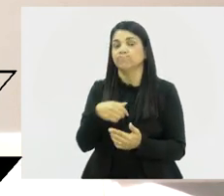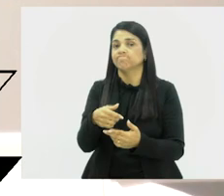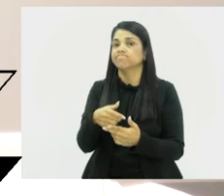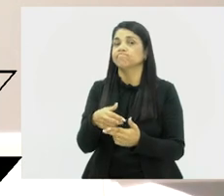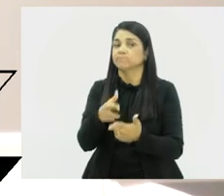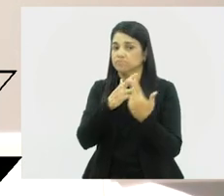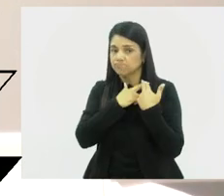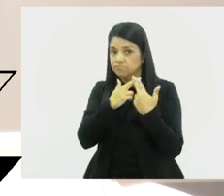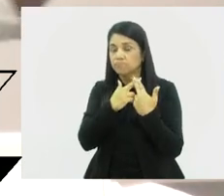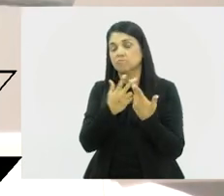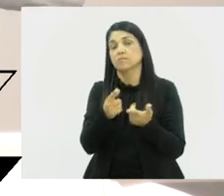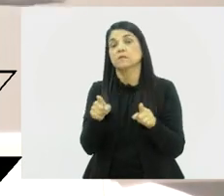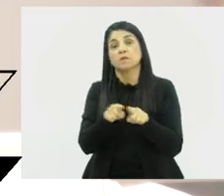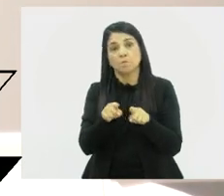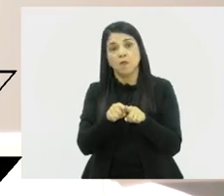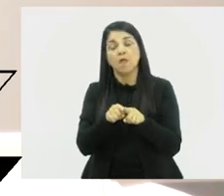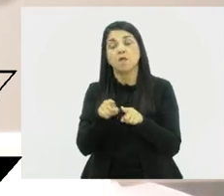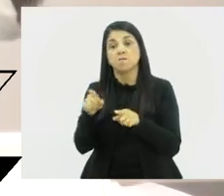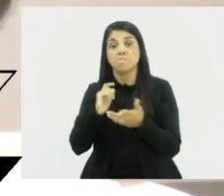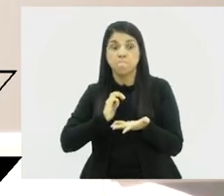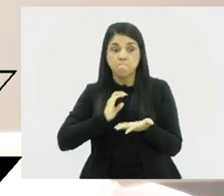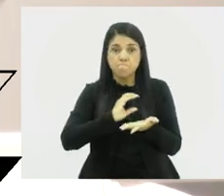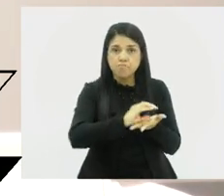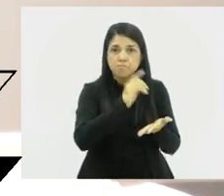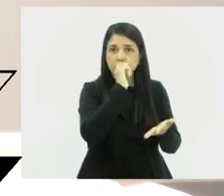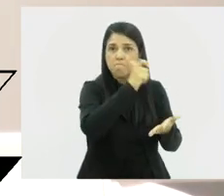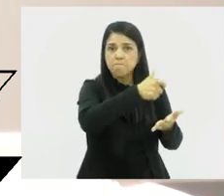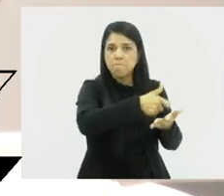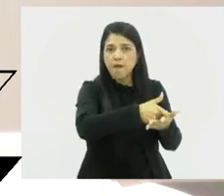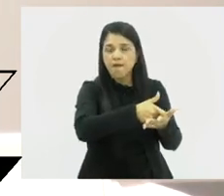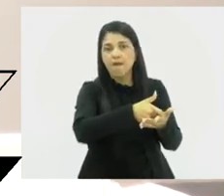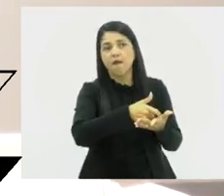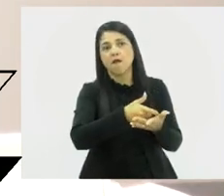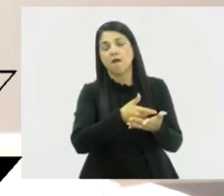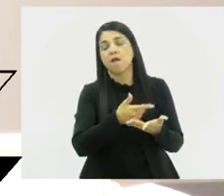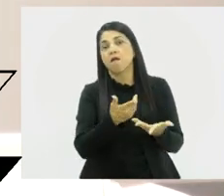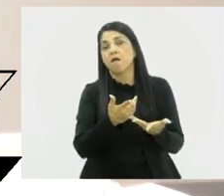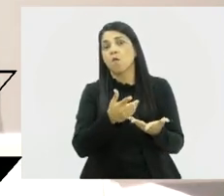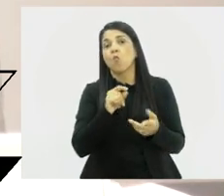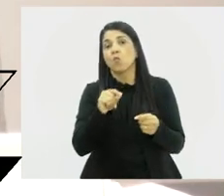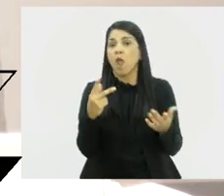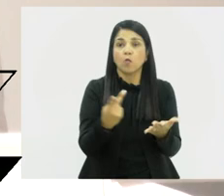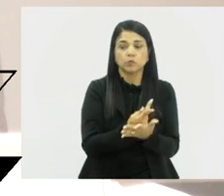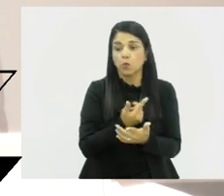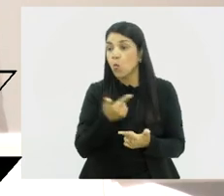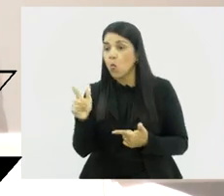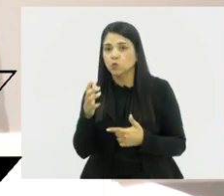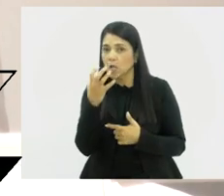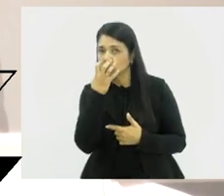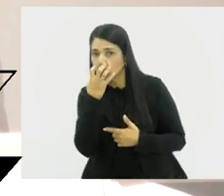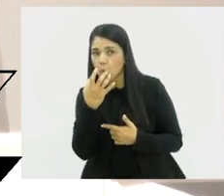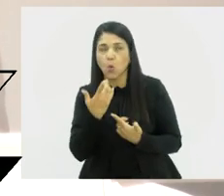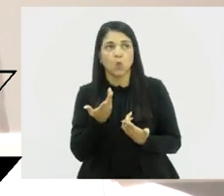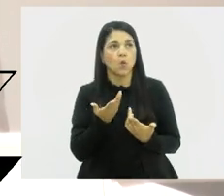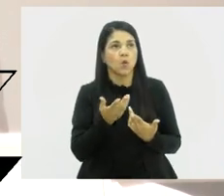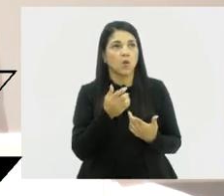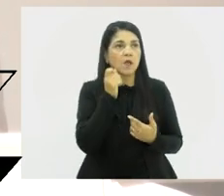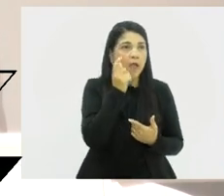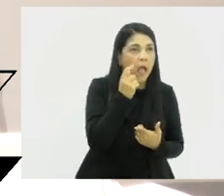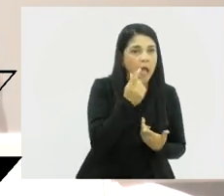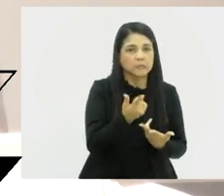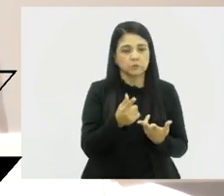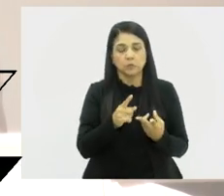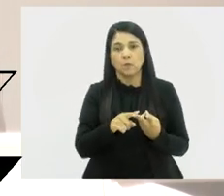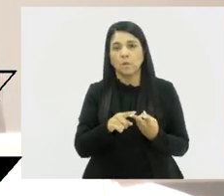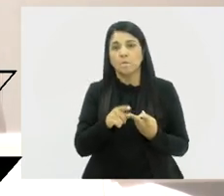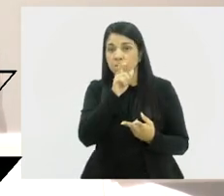danos materiais causados em outros cães, ou animais, gatos, e em outras pessoas. Então, não é só a multa, é